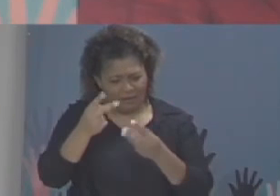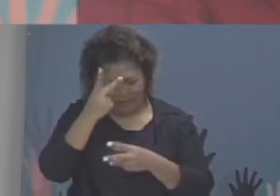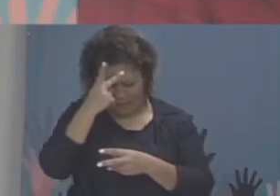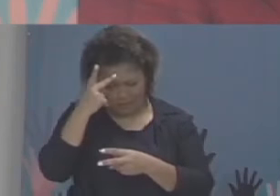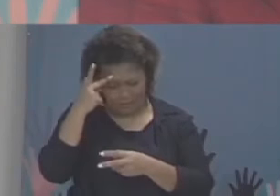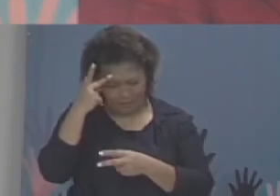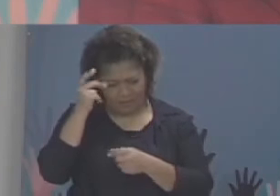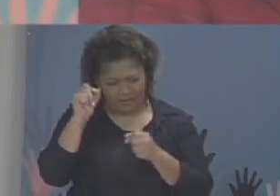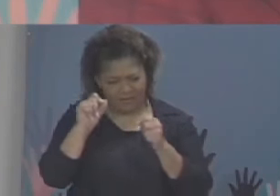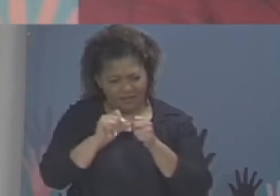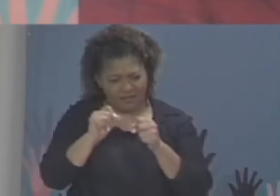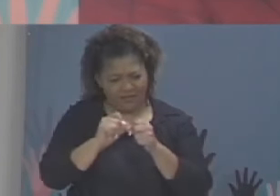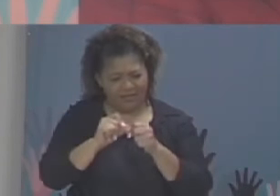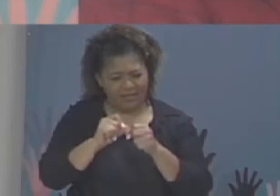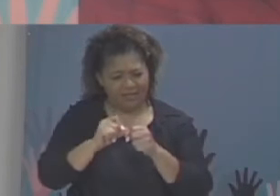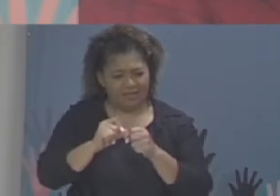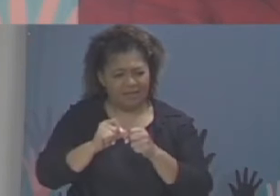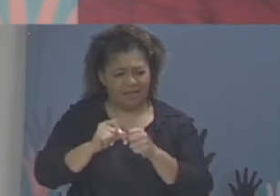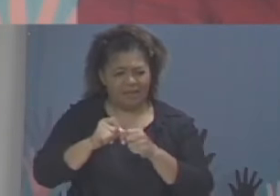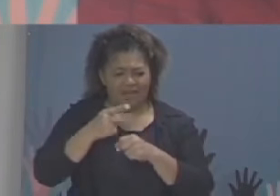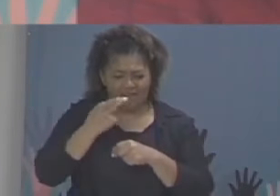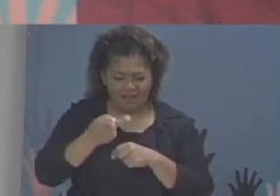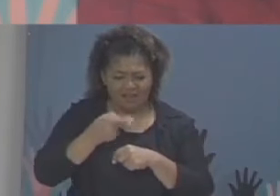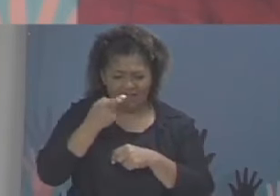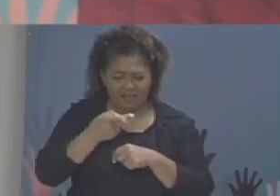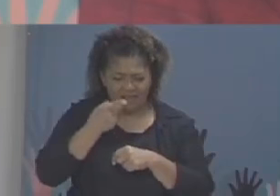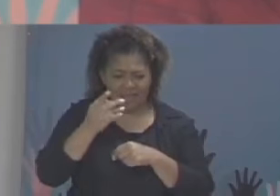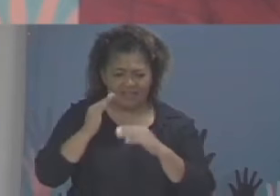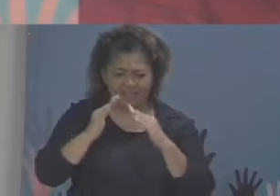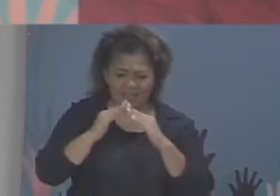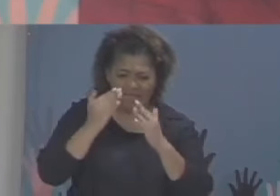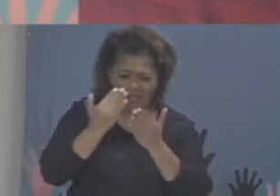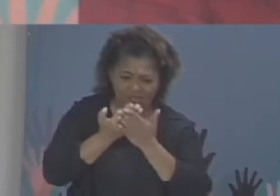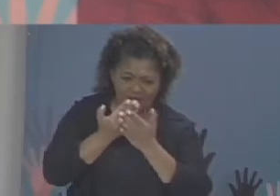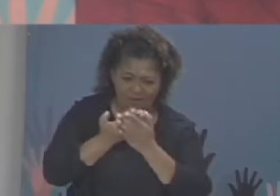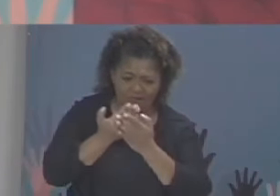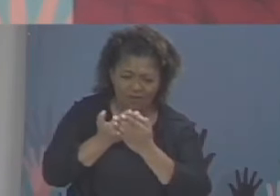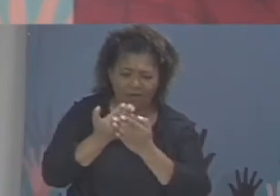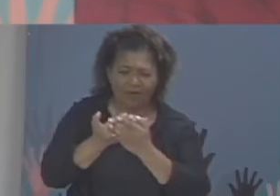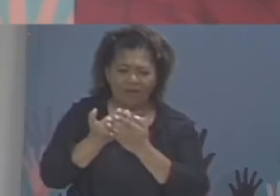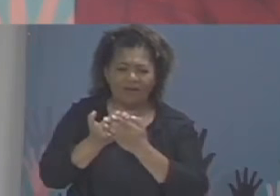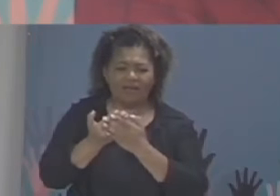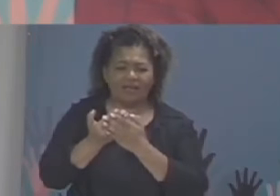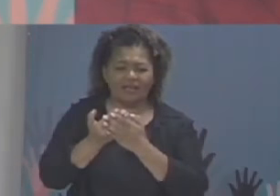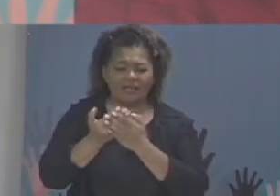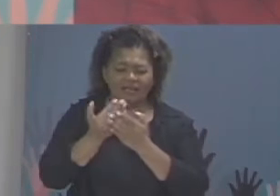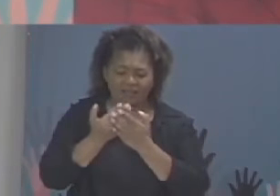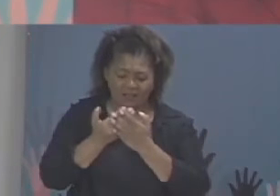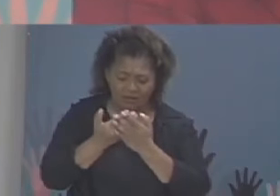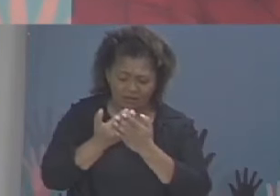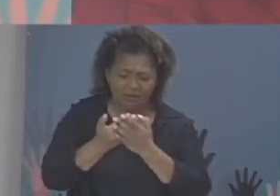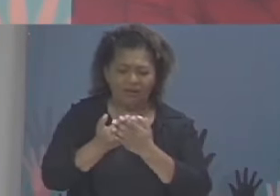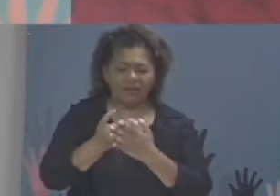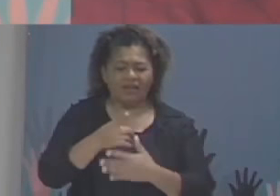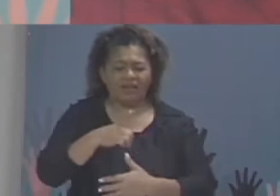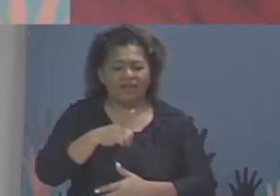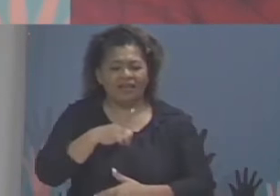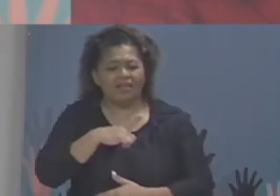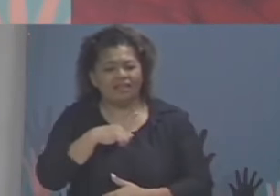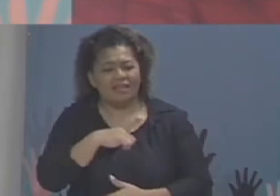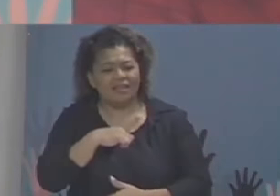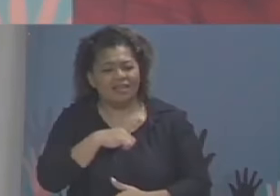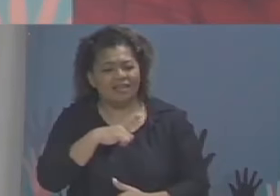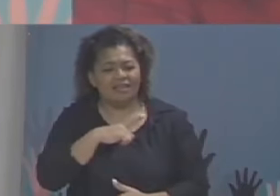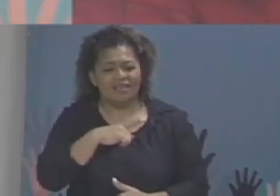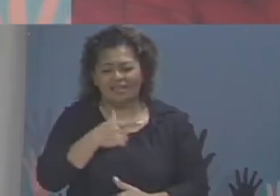gente fazendo a pregação de que escola tem que ser sem partido mesmo. Aliás, psicologia sem partido, né? Eu